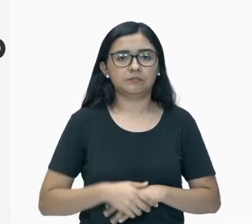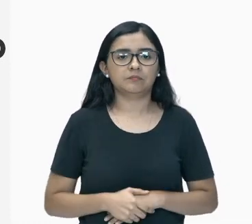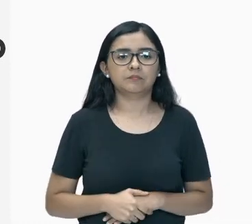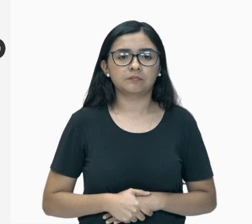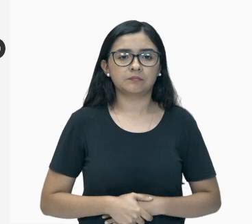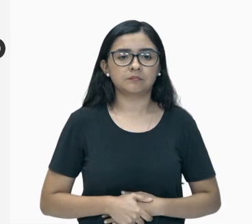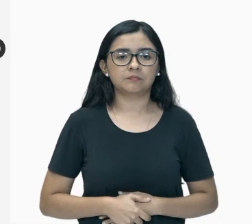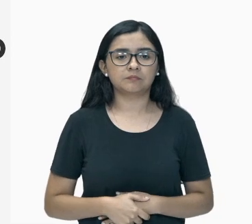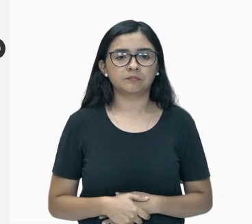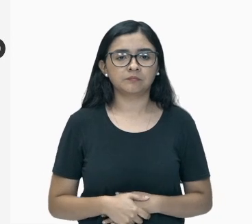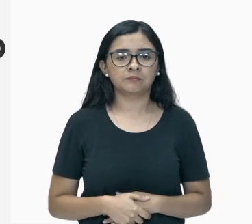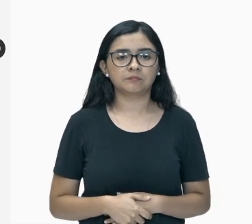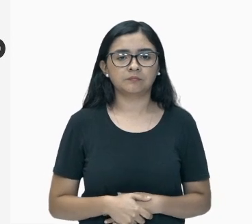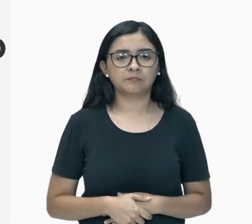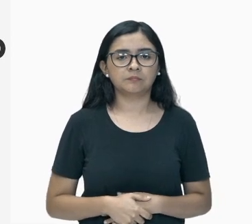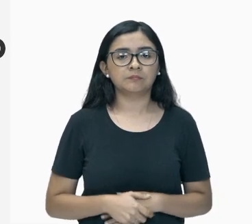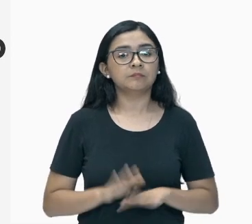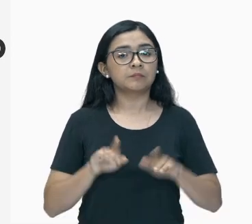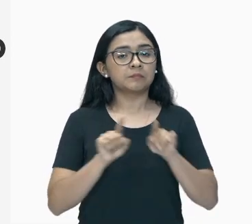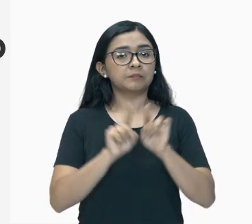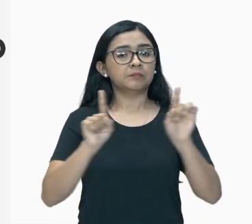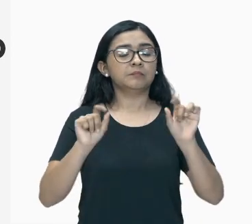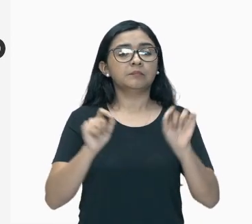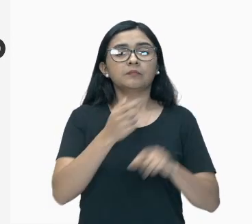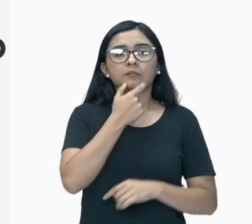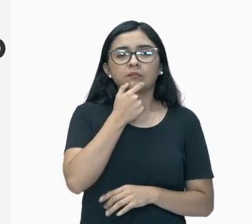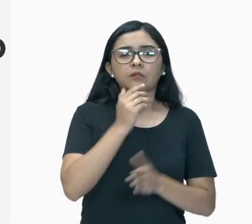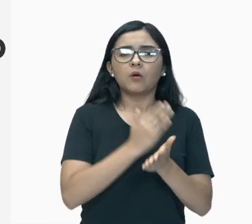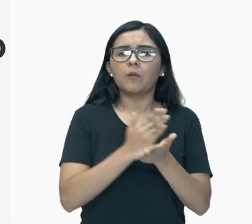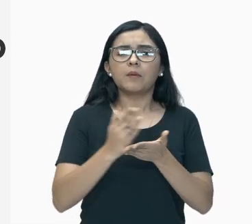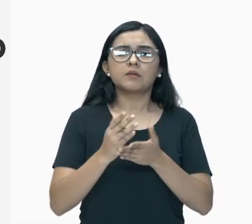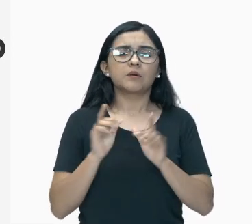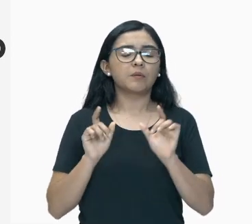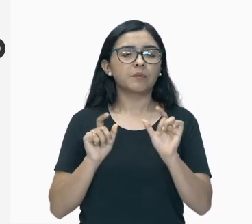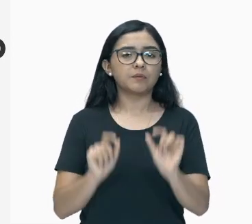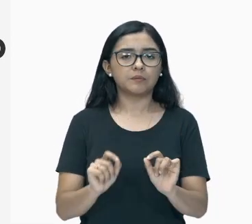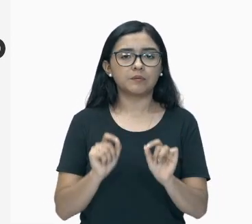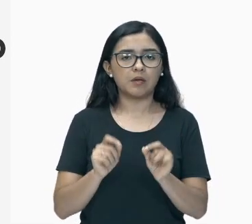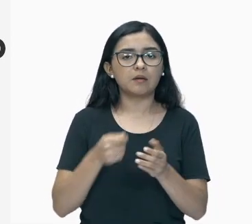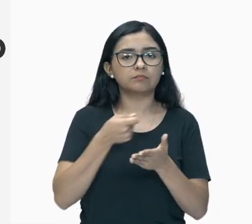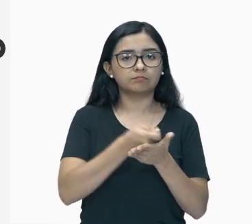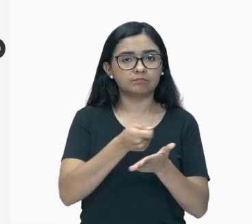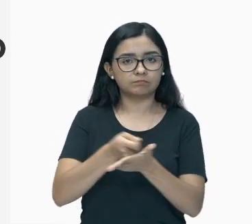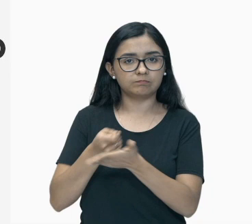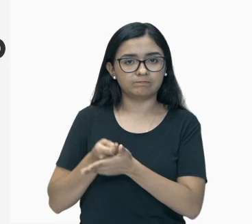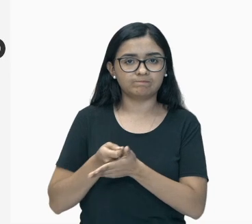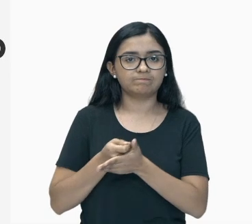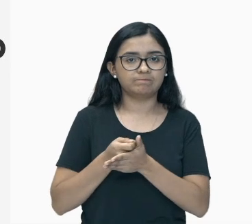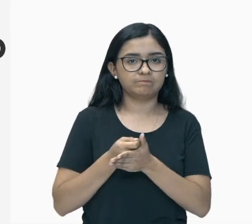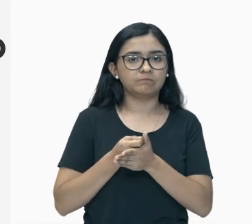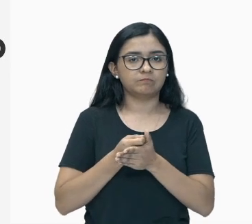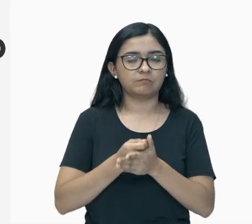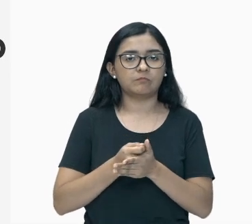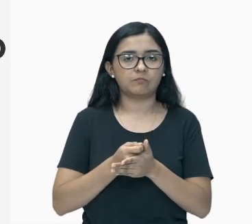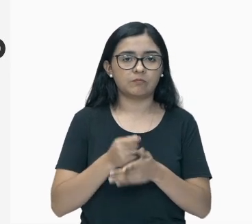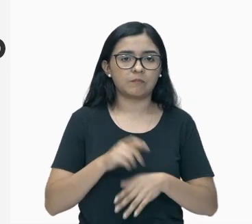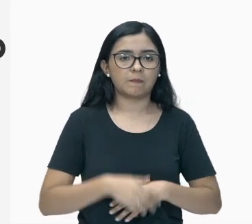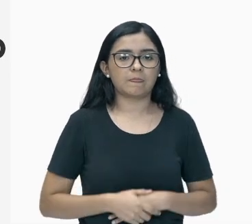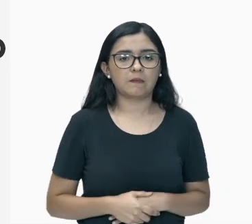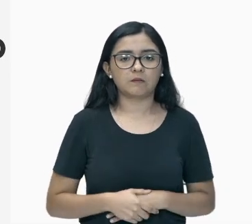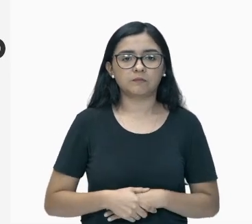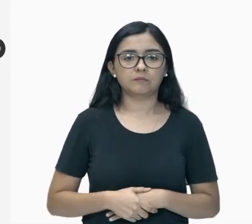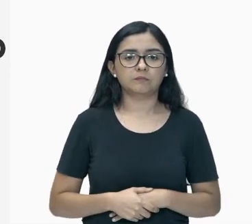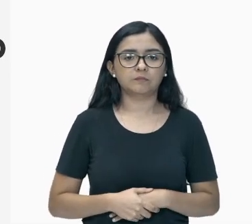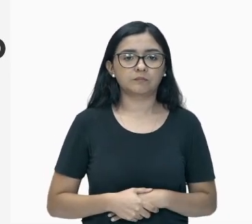negligência salutar, não é isso? Porém, a Inglaterra começa então a pressionar aí os ingleses. Os ingleses não,